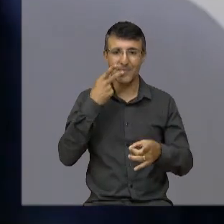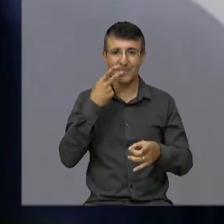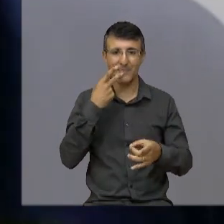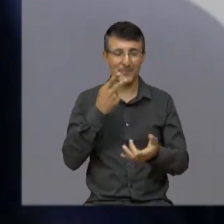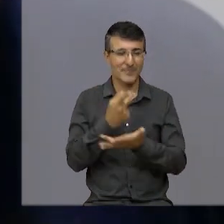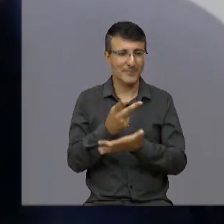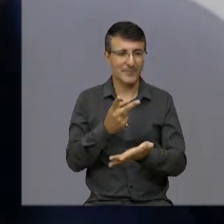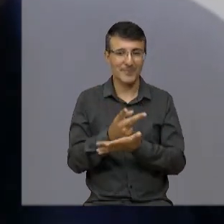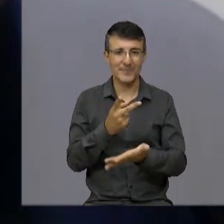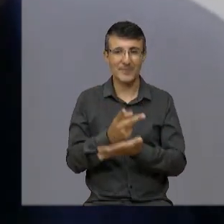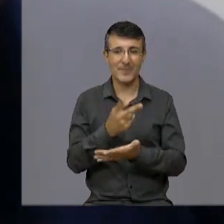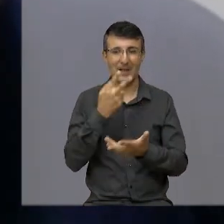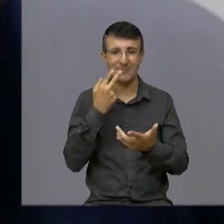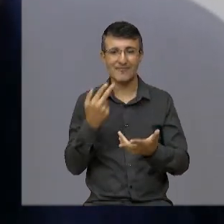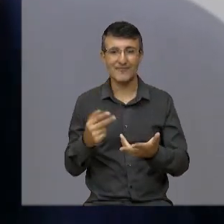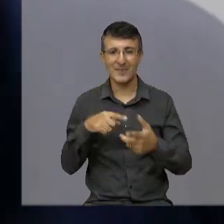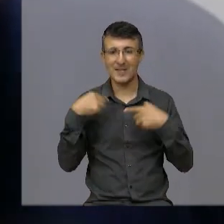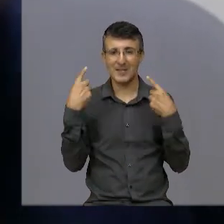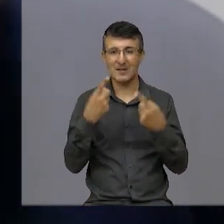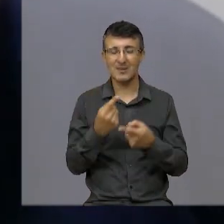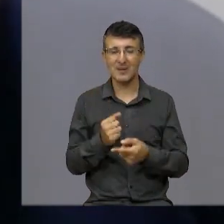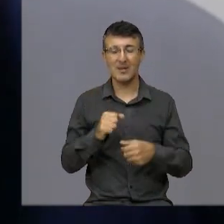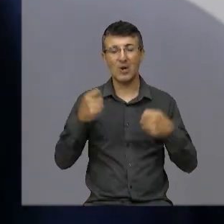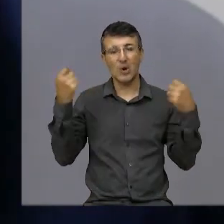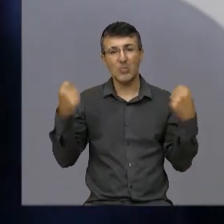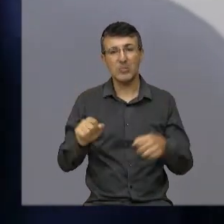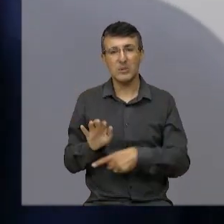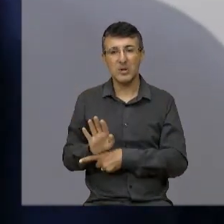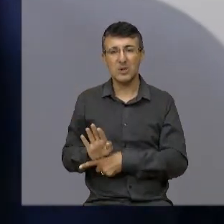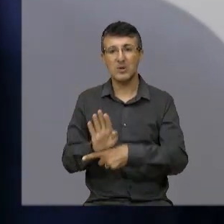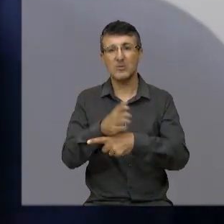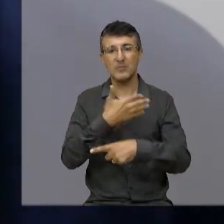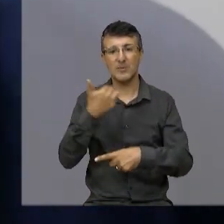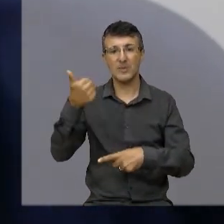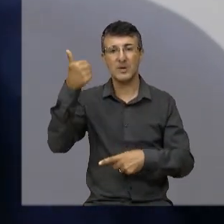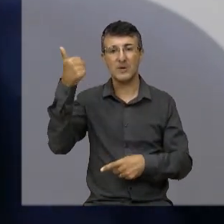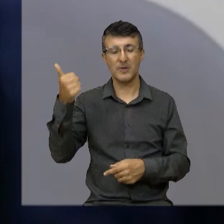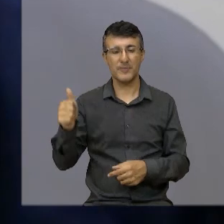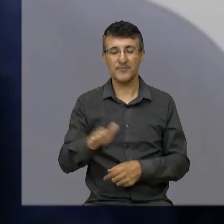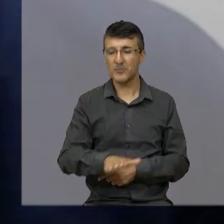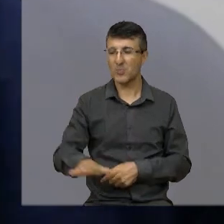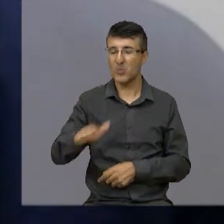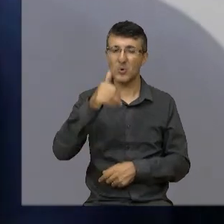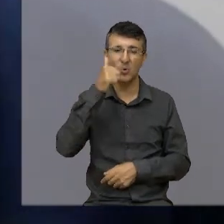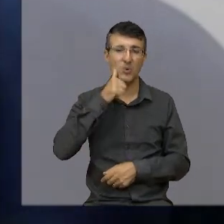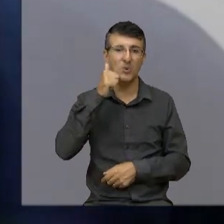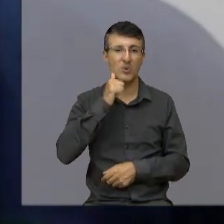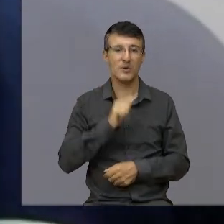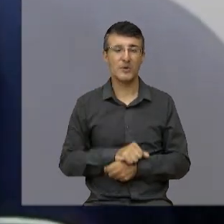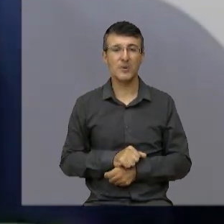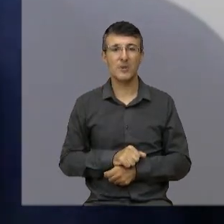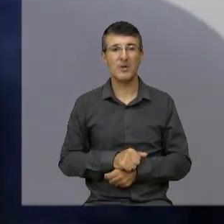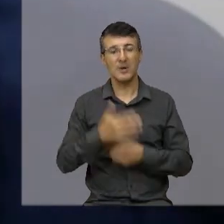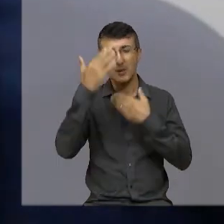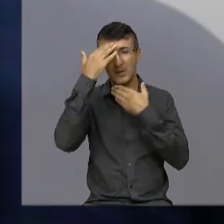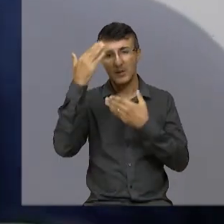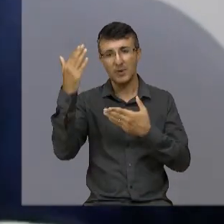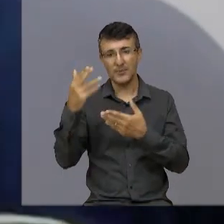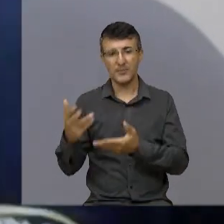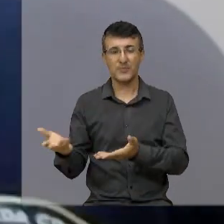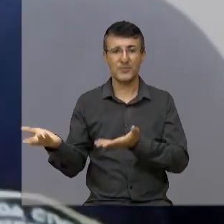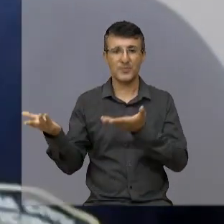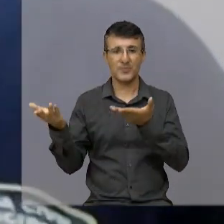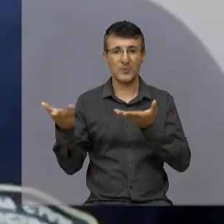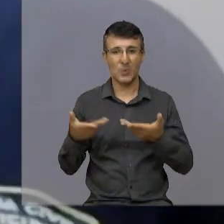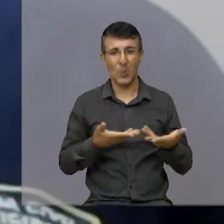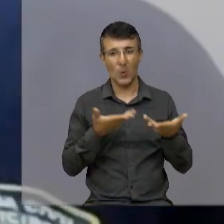gente consiga atender melhor a nossa população feminina. Né? Então, Obrigada. Gostaria muito de agradecer o convite e também estender o convite